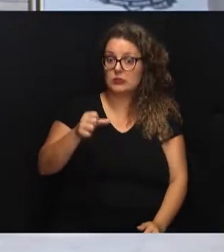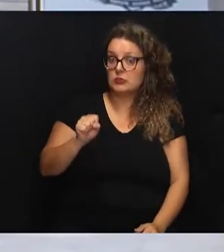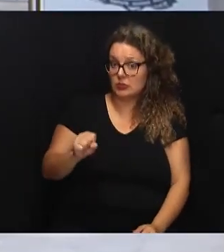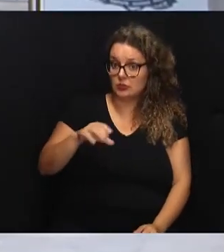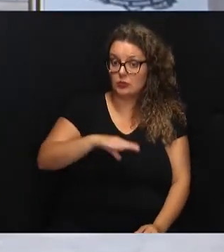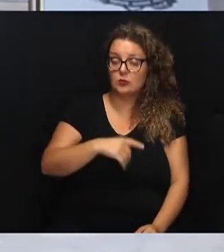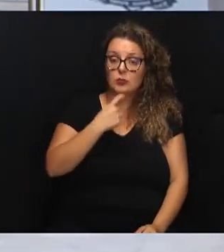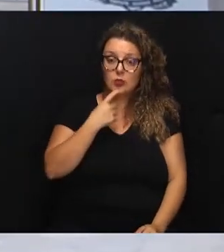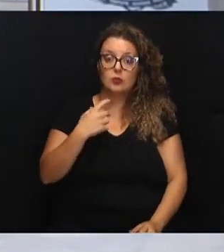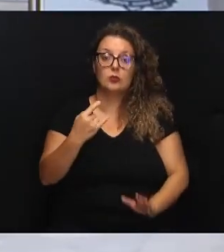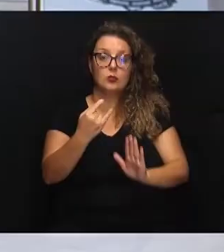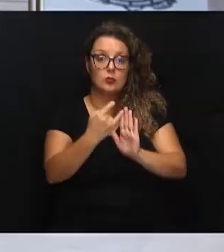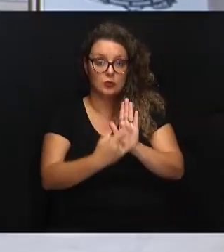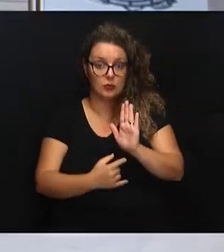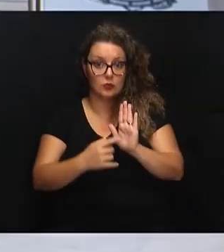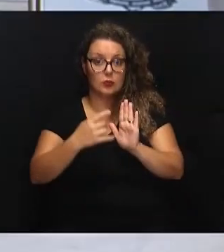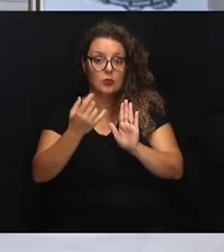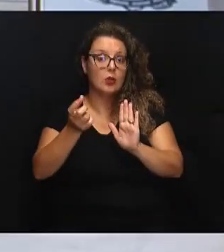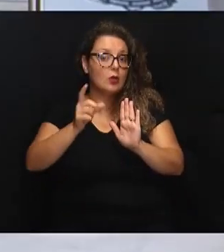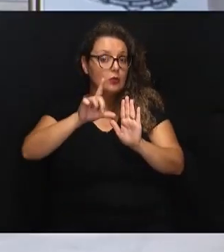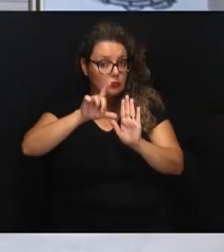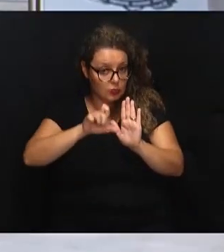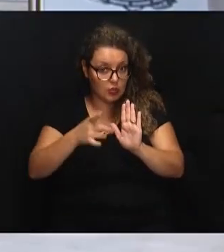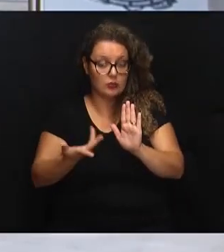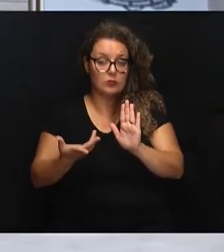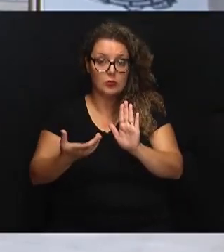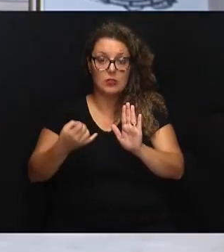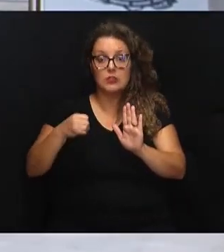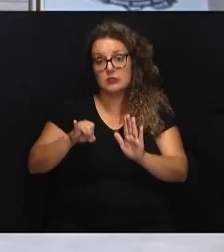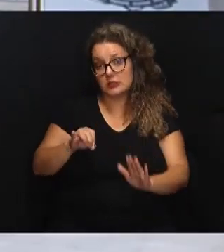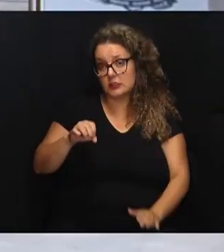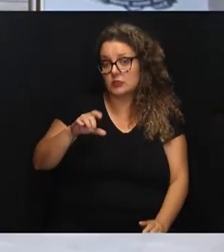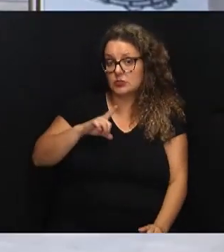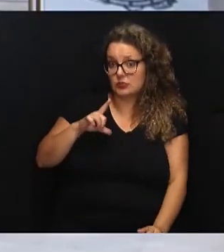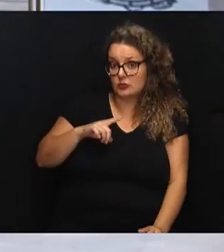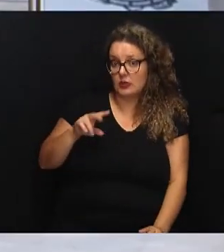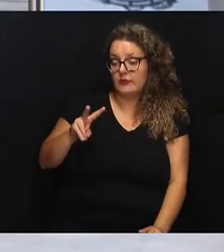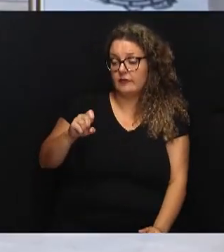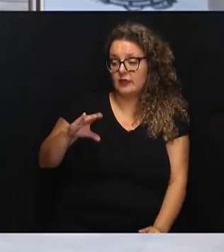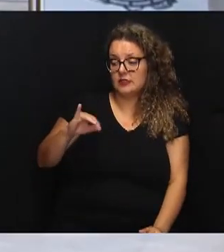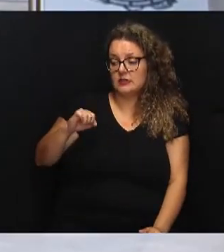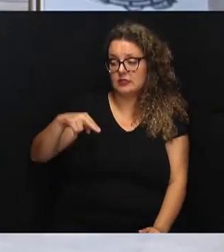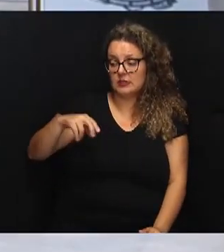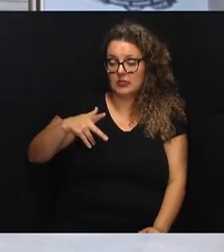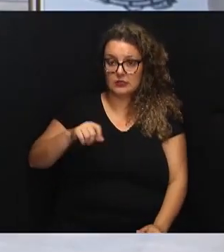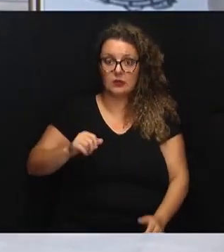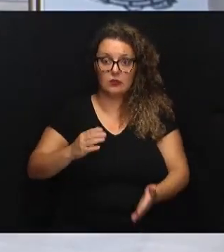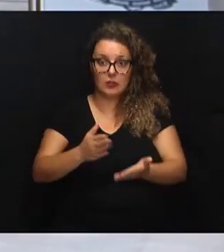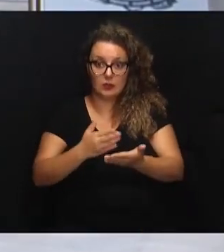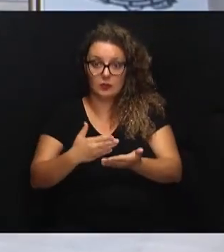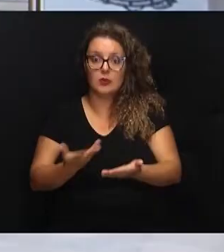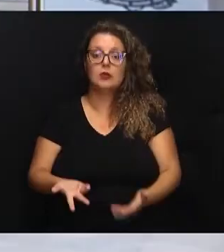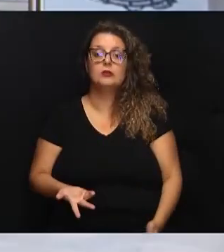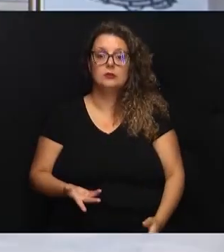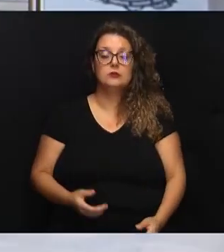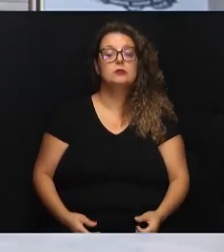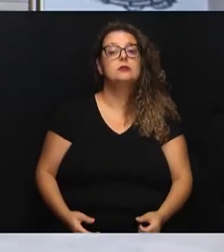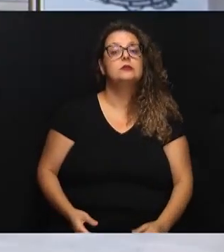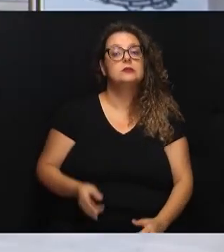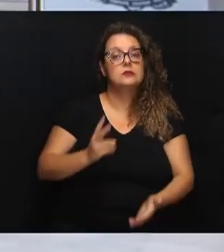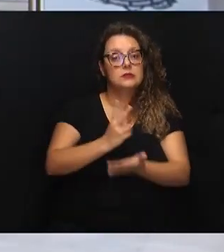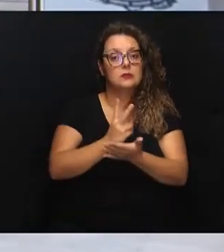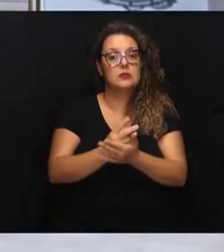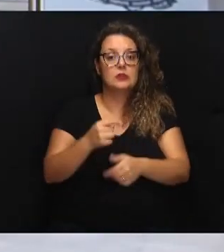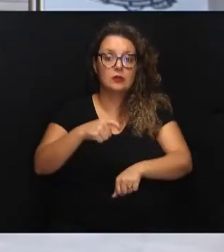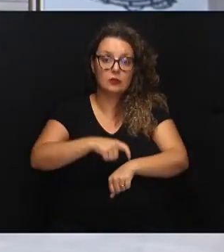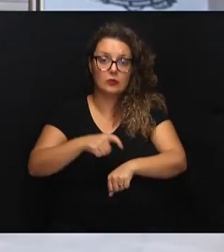com documento de identidade e a caderneta de vacinação, se tiver. Sempre a partir das 8 horas até o horário de fechamento, exceto alguns centros